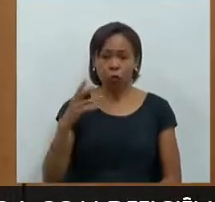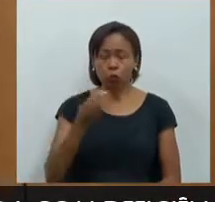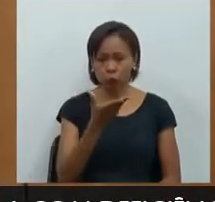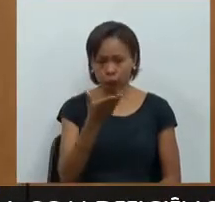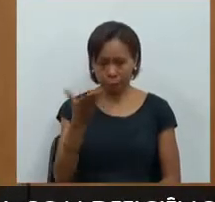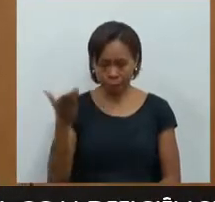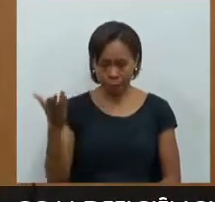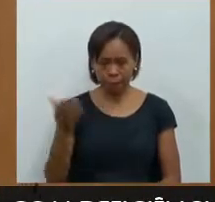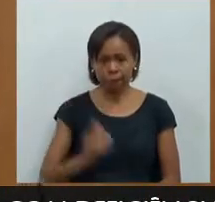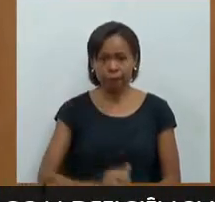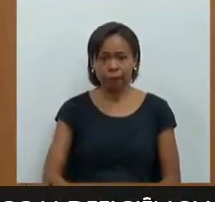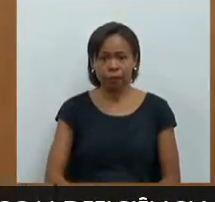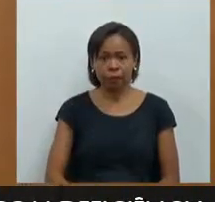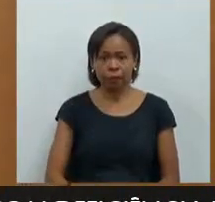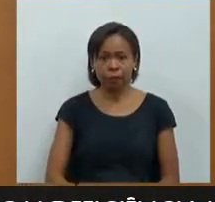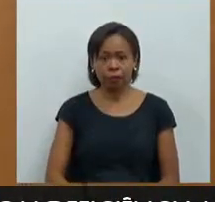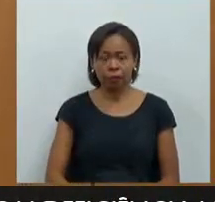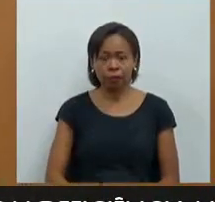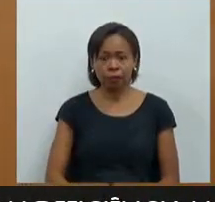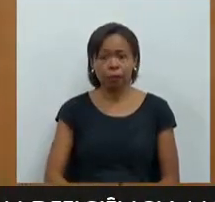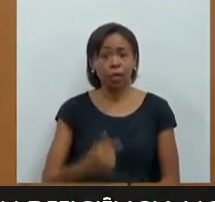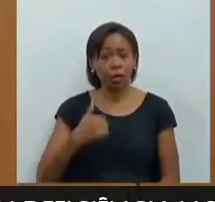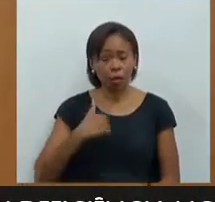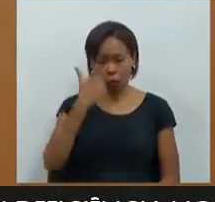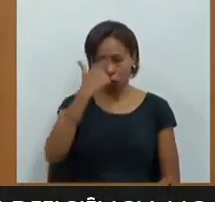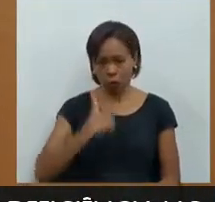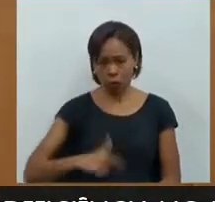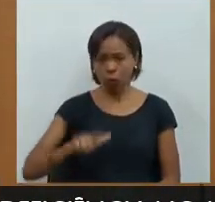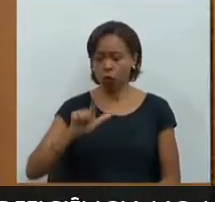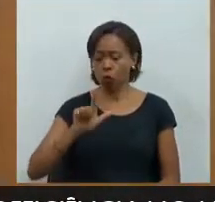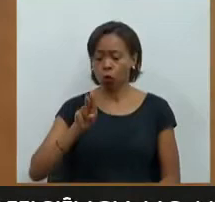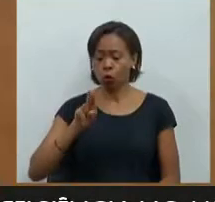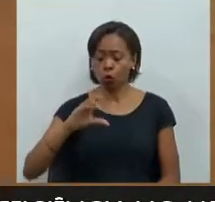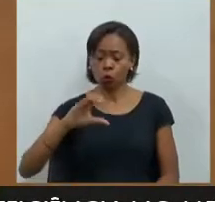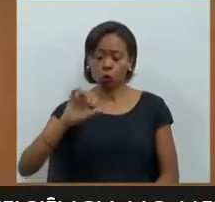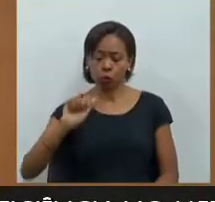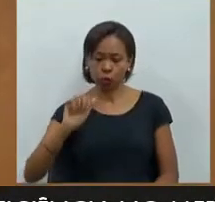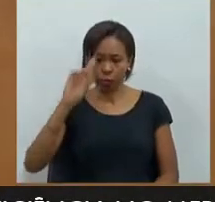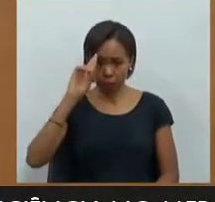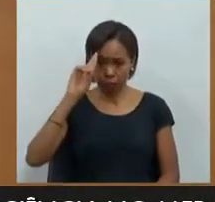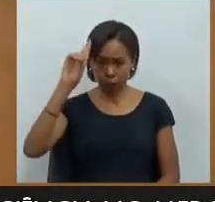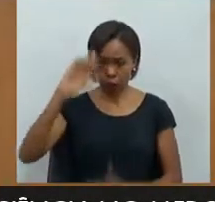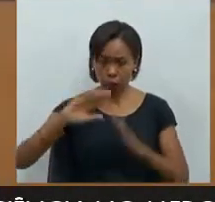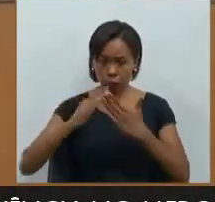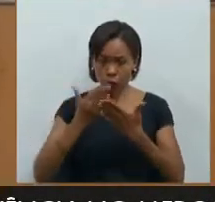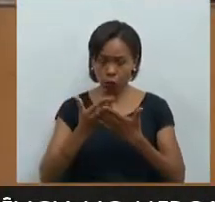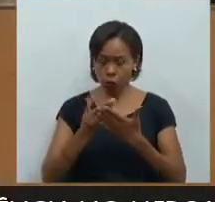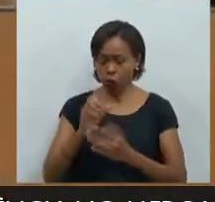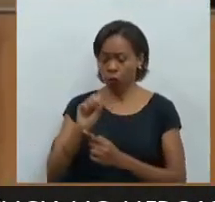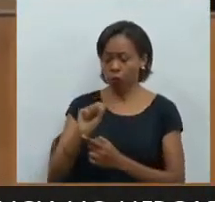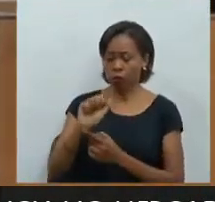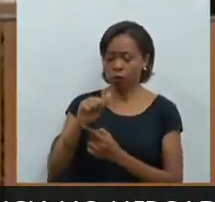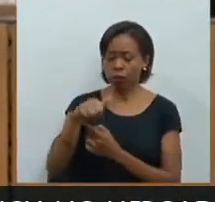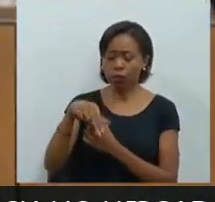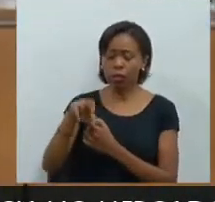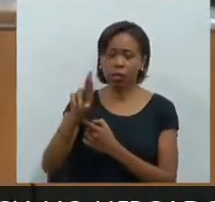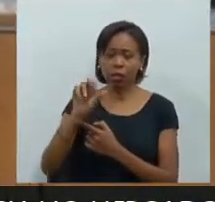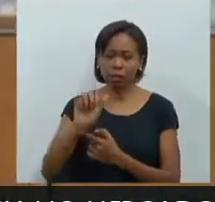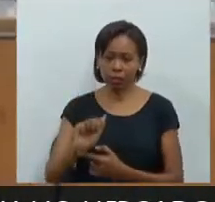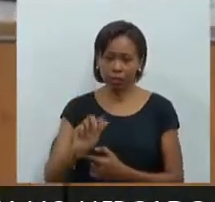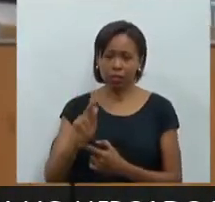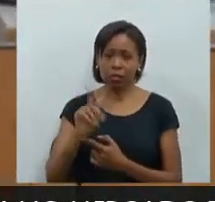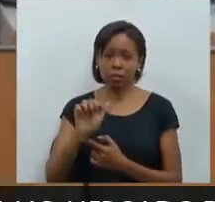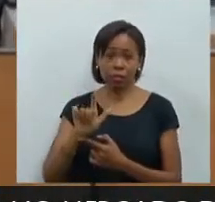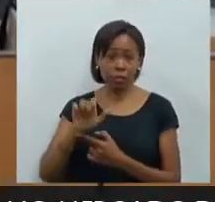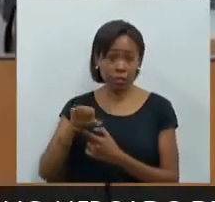Como o Eduardo falou, eu sou a Lúcia Helena, estou como diretora da Escola Estadual Sandra Risoleta de Lima, Hauac. É